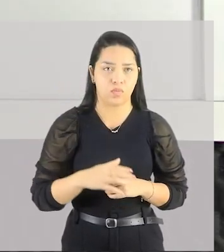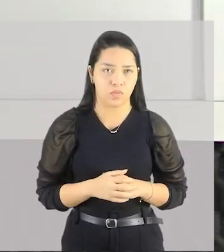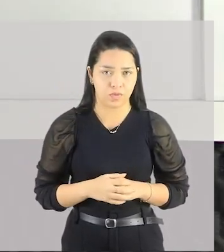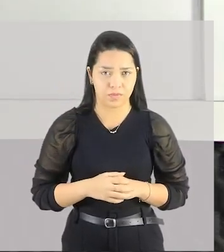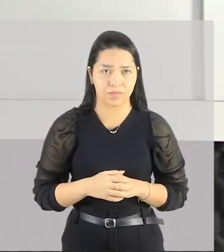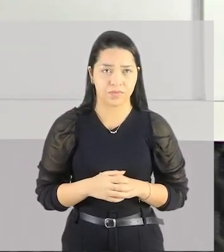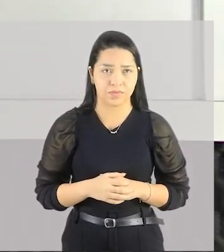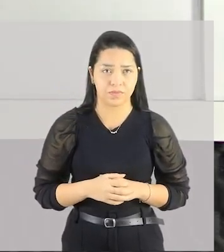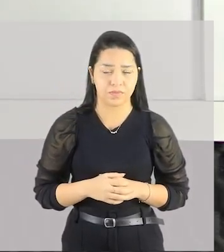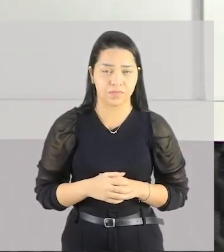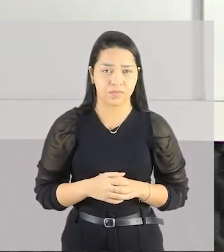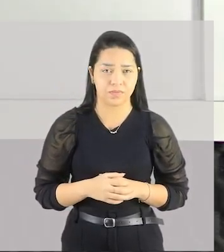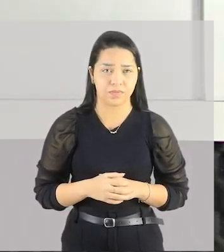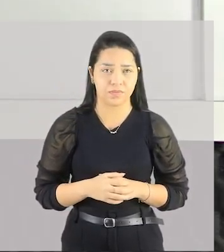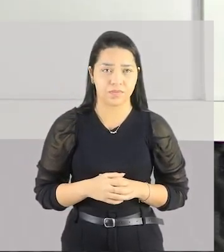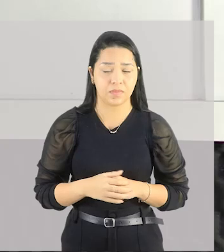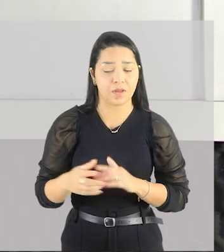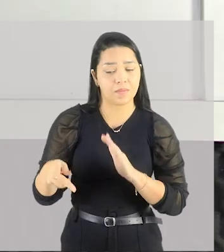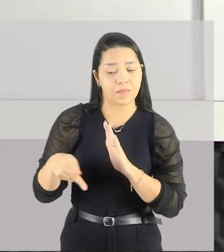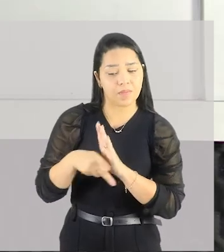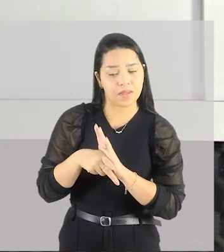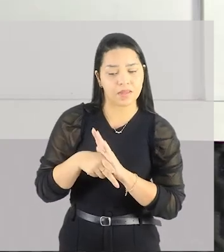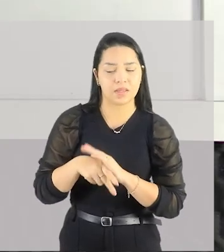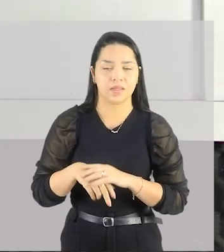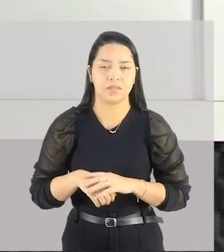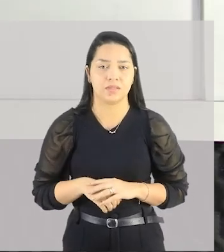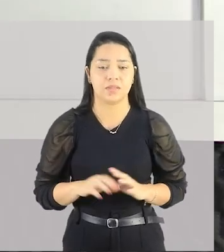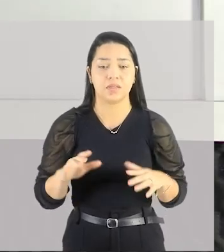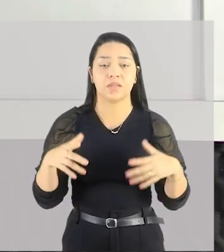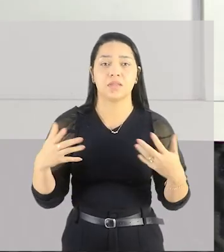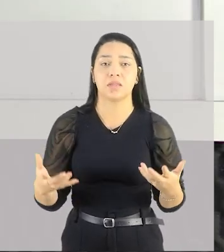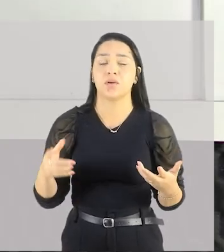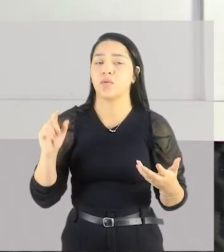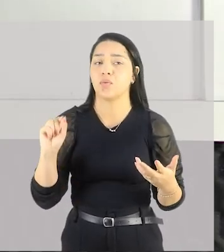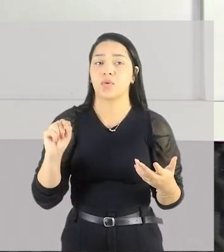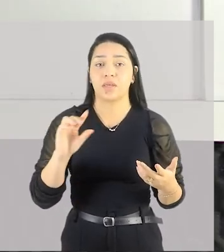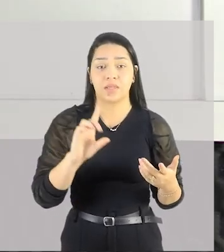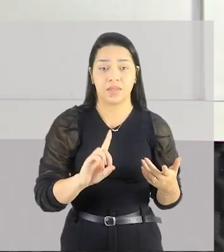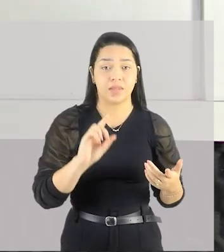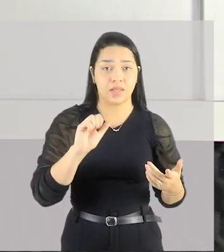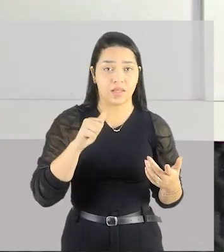a essa primeira parte aqui, ó? É o 4 e quem?